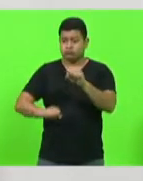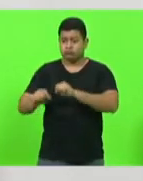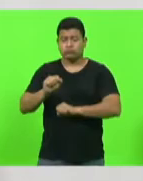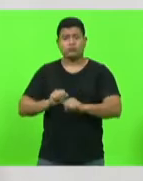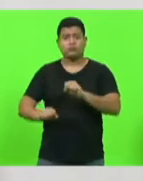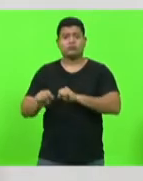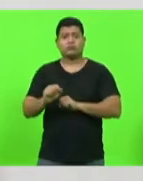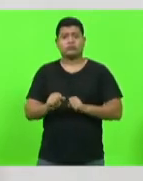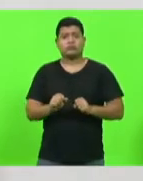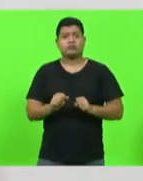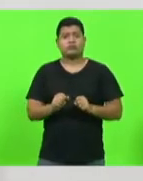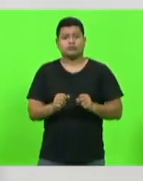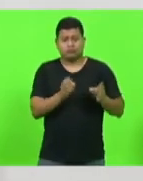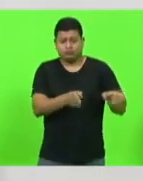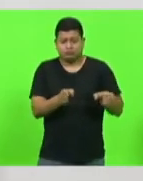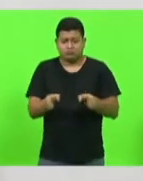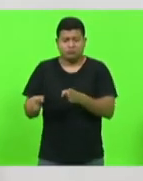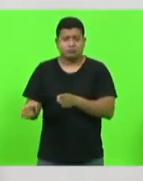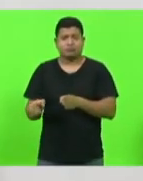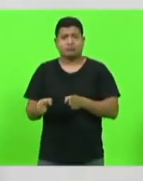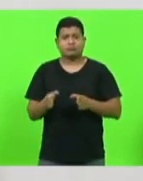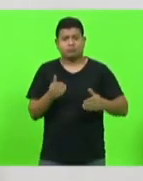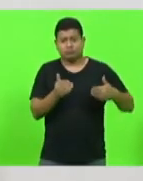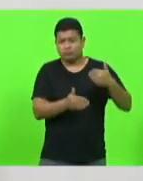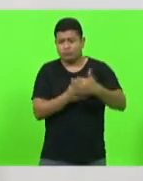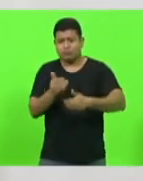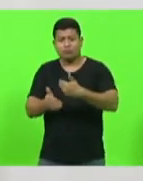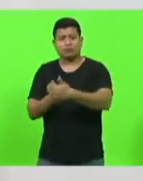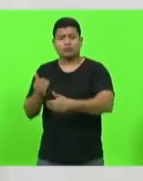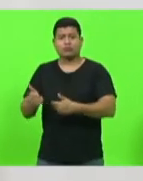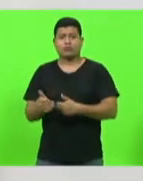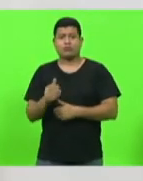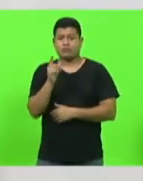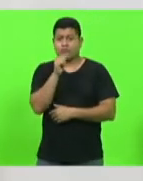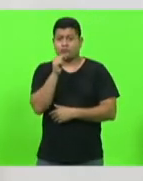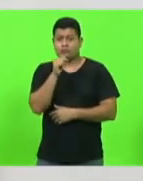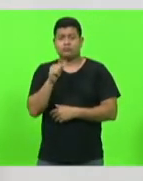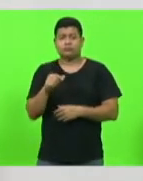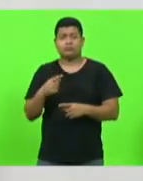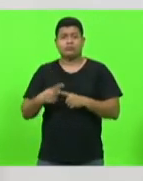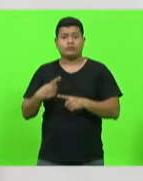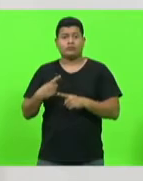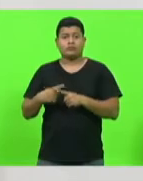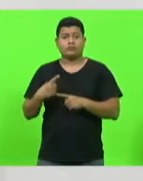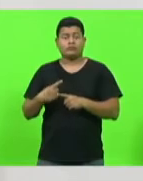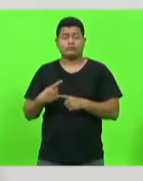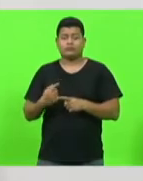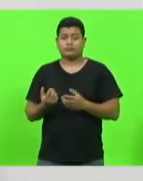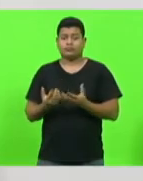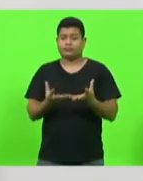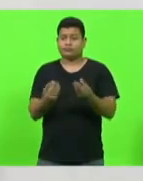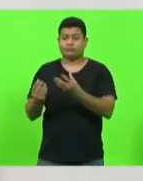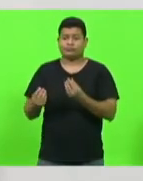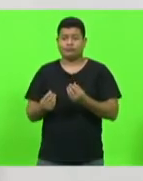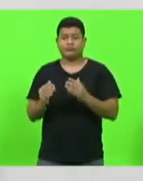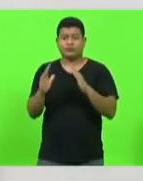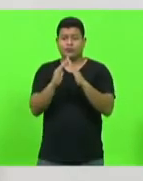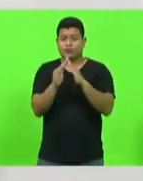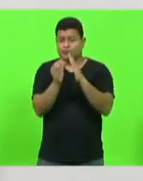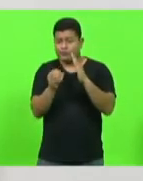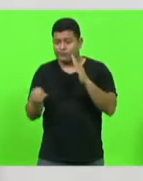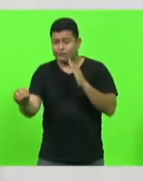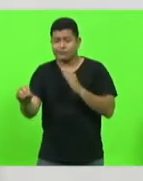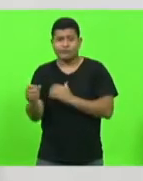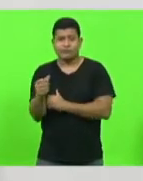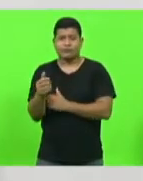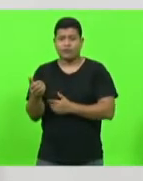básico, seja pelo mau uso dos agrotóxicos, pela poluição toda.